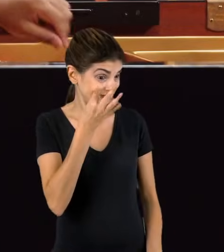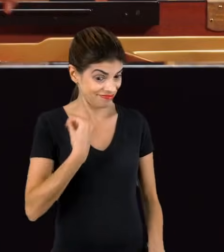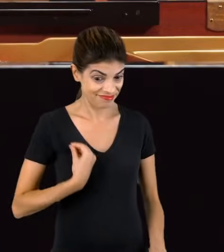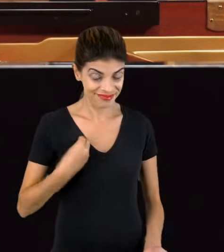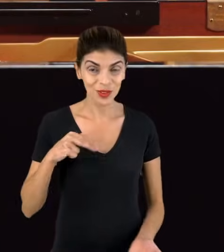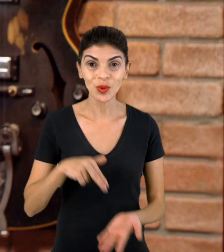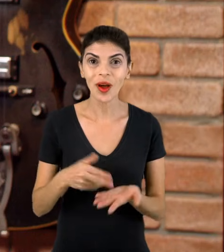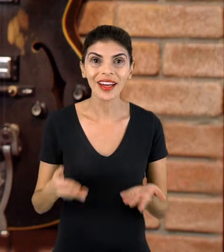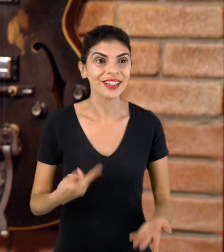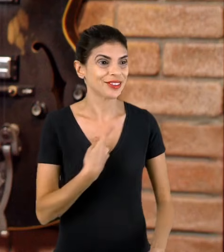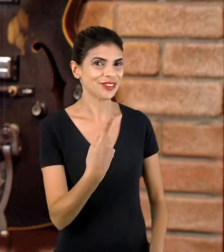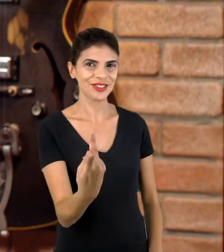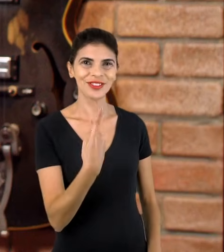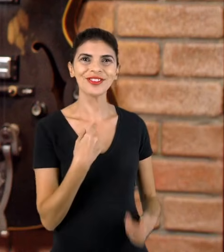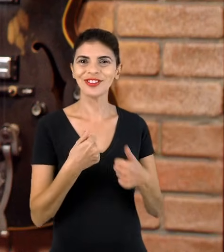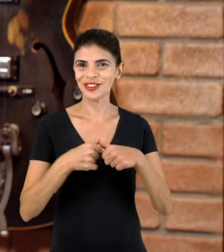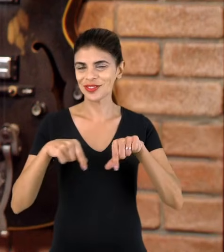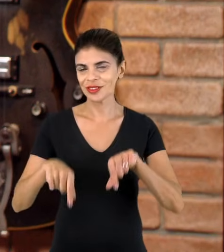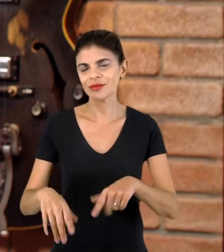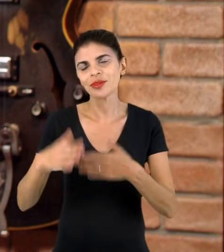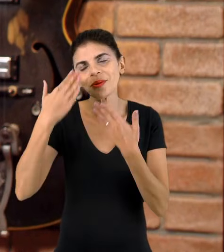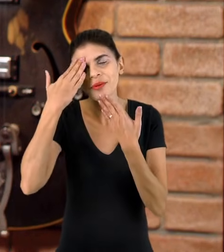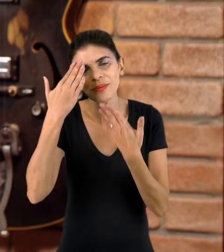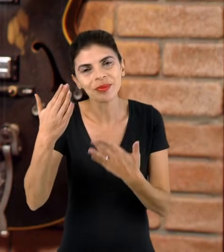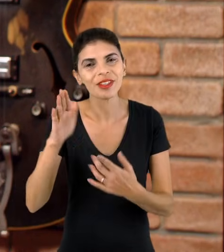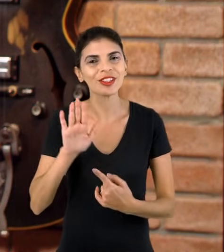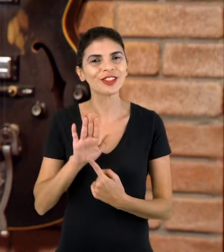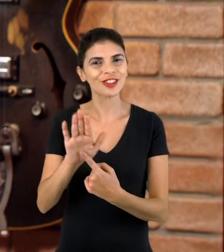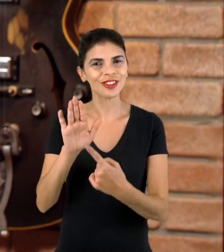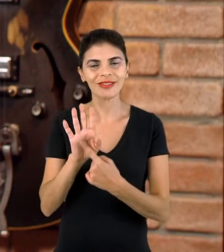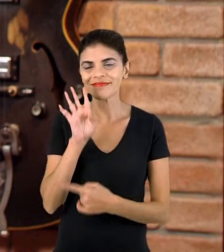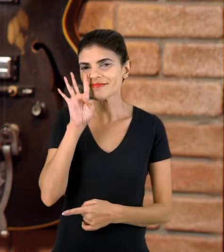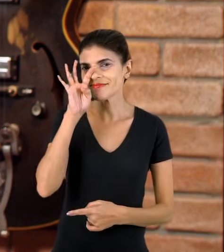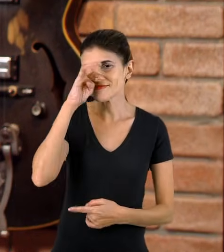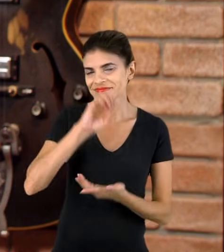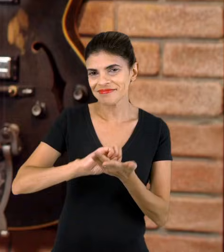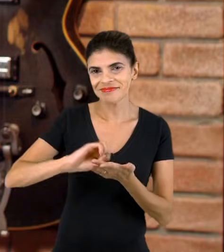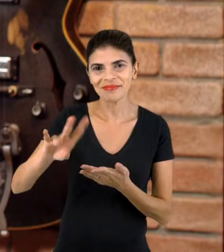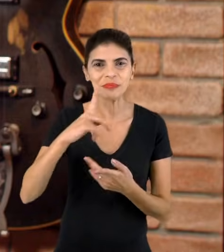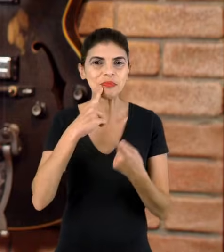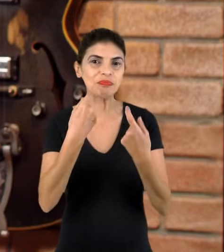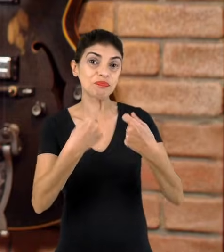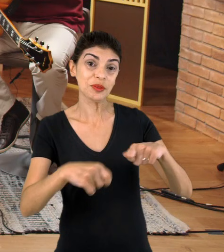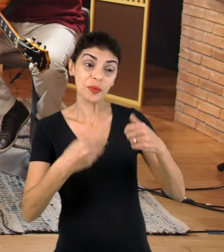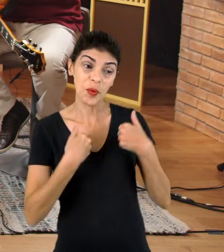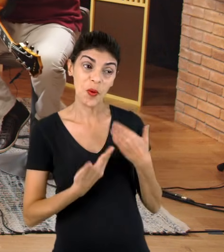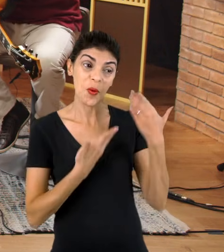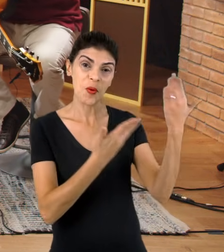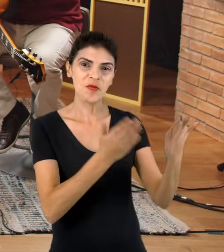aqui. Estamos aqui. Estamos aqui. Obrigado pela insistência, mas não precisava.